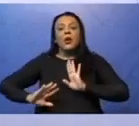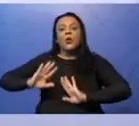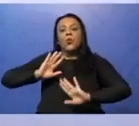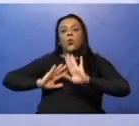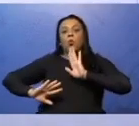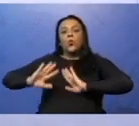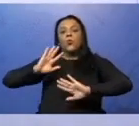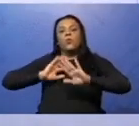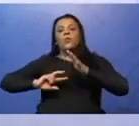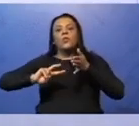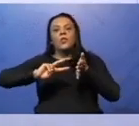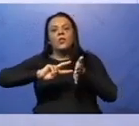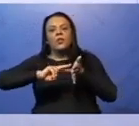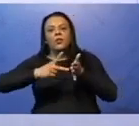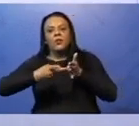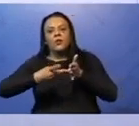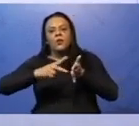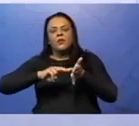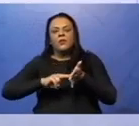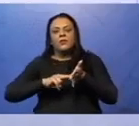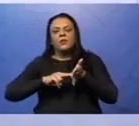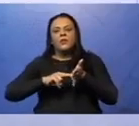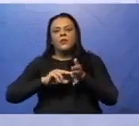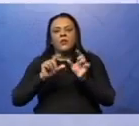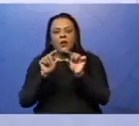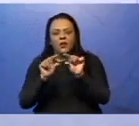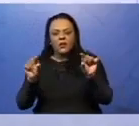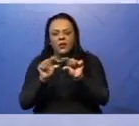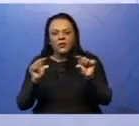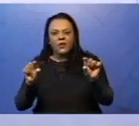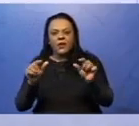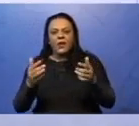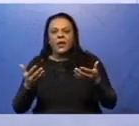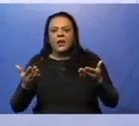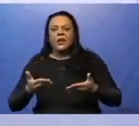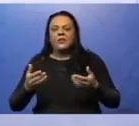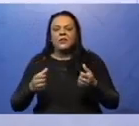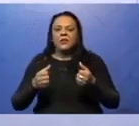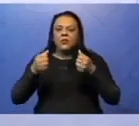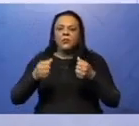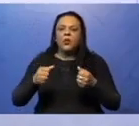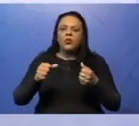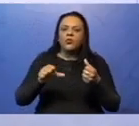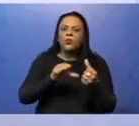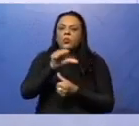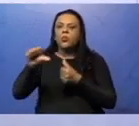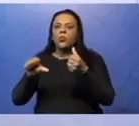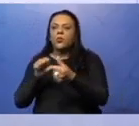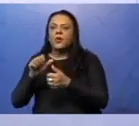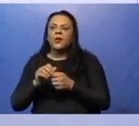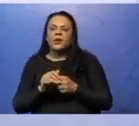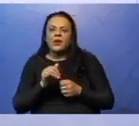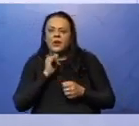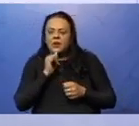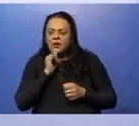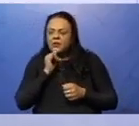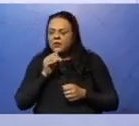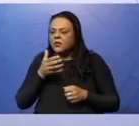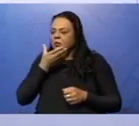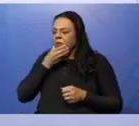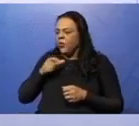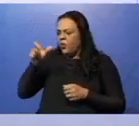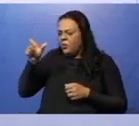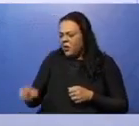frase, porque às vezes até esses verbos se comportam como verbos de ação. Quer ver um exemplo? Se eu tenho lá, ele anda cabisbaixo, ele